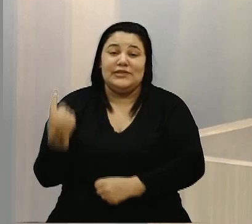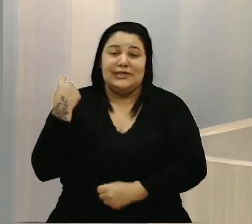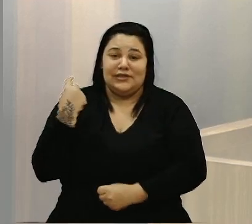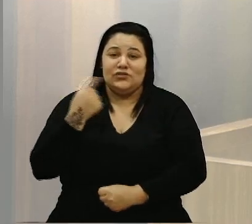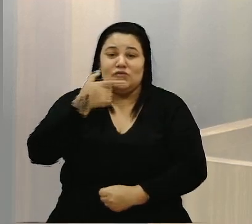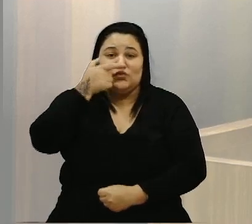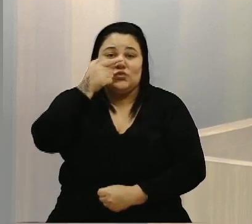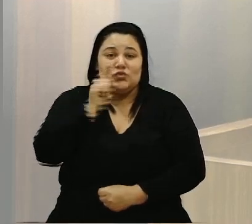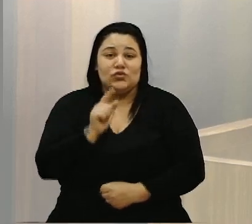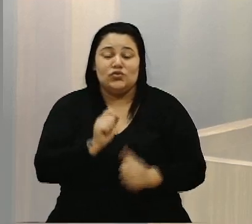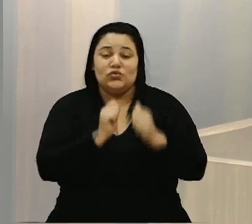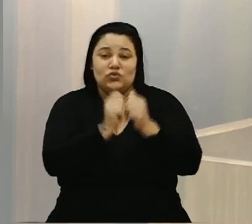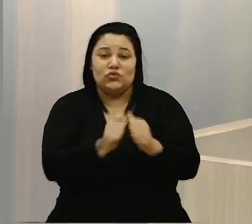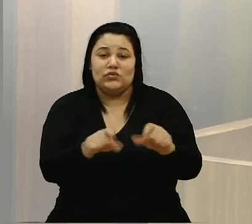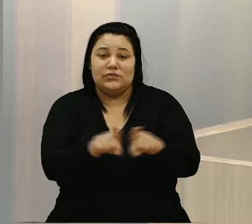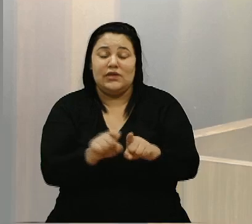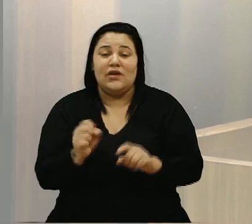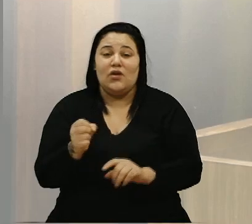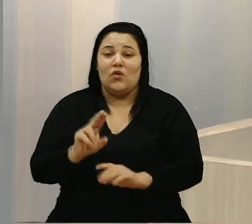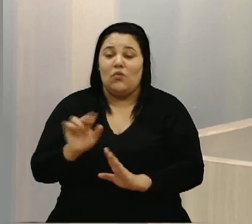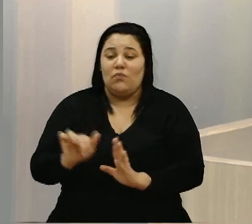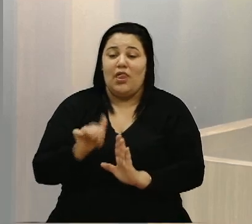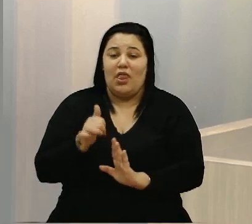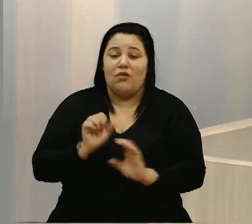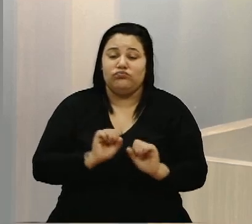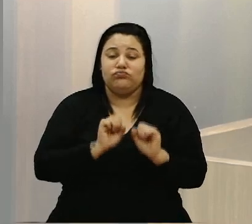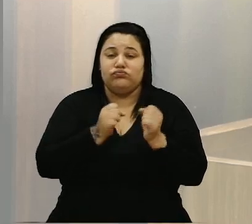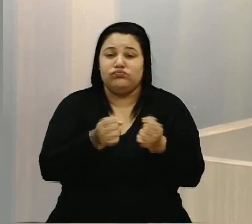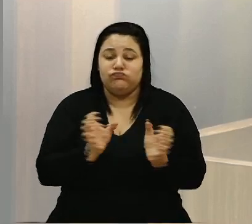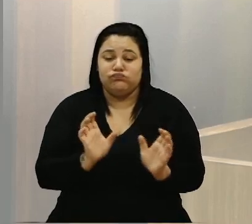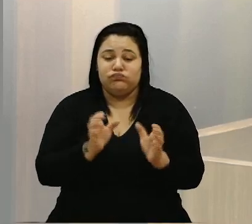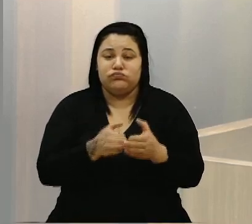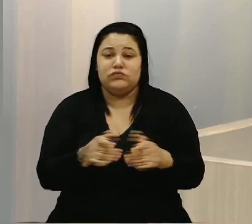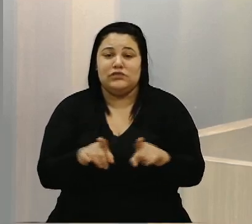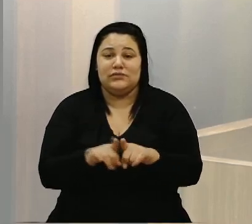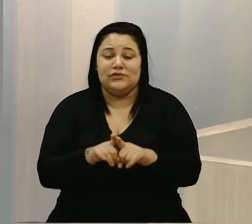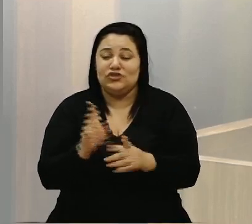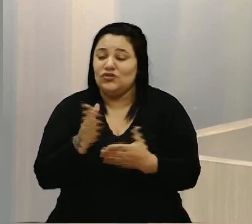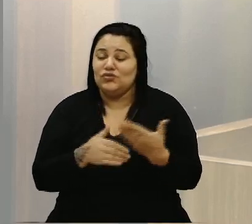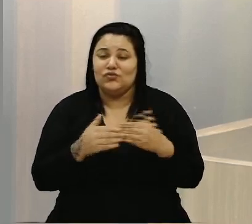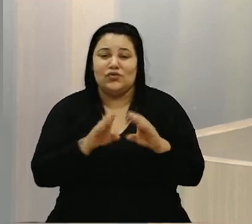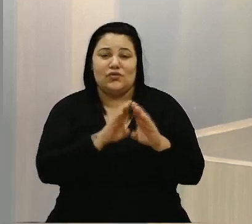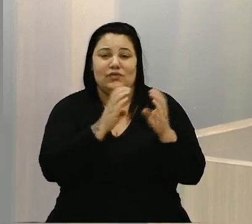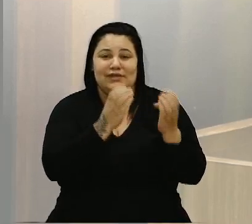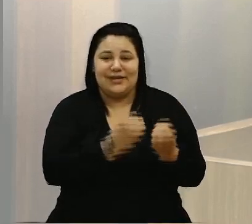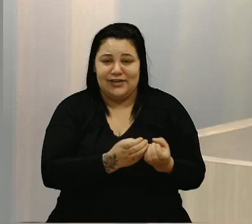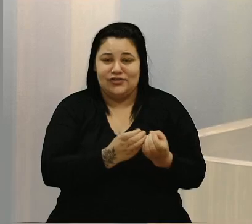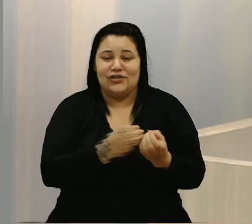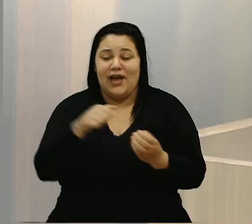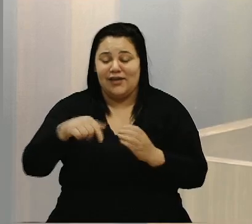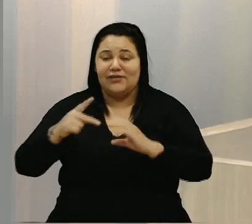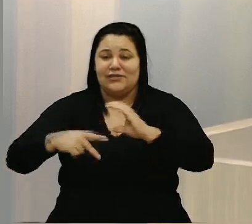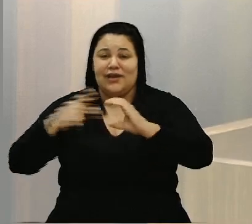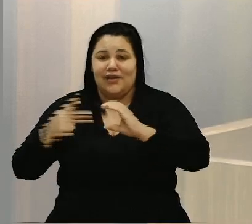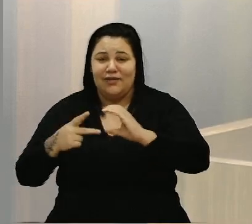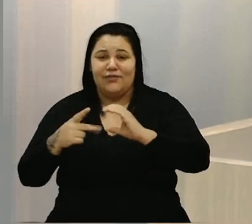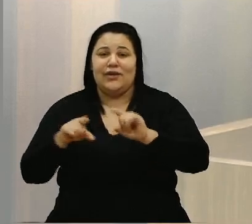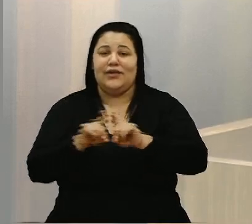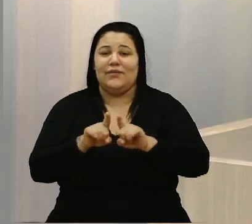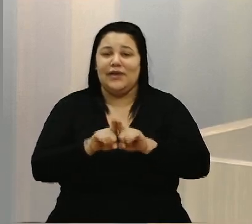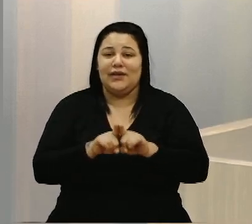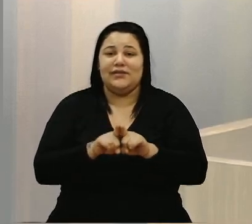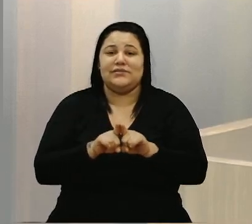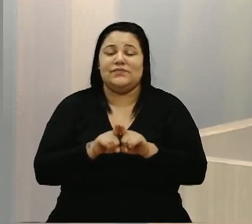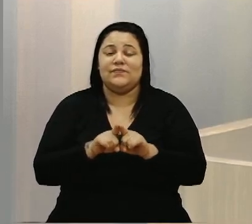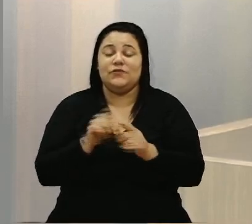conseguimos junto, ou melhor, num esforço conjunto de toda a comunidade, dessa Casa Legislativa,